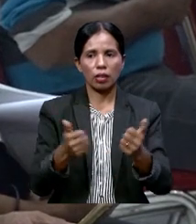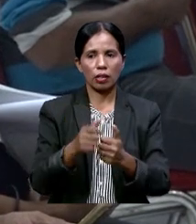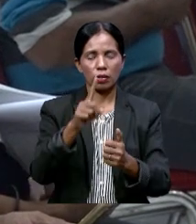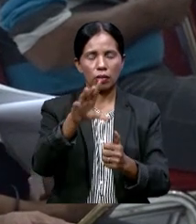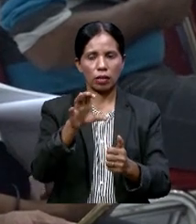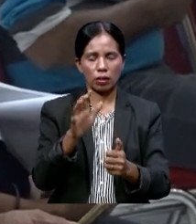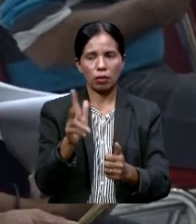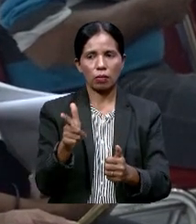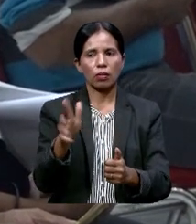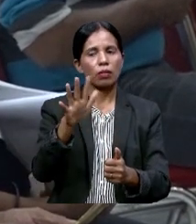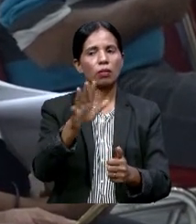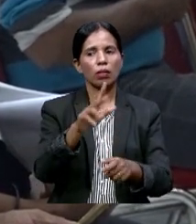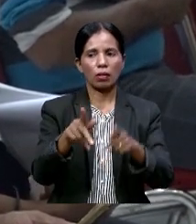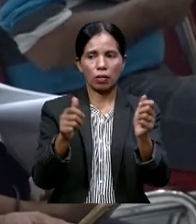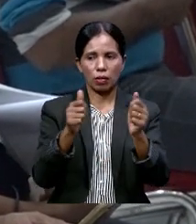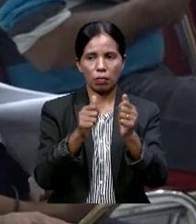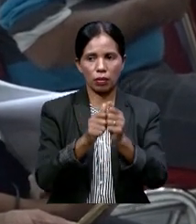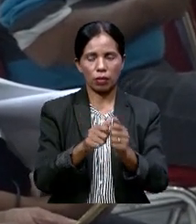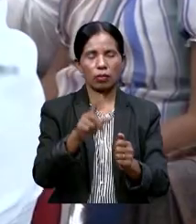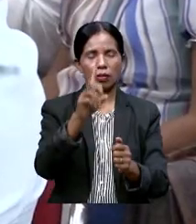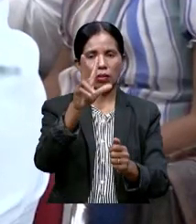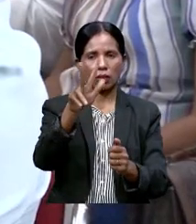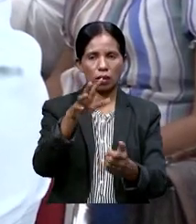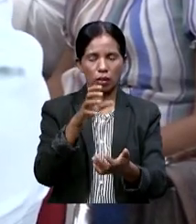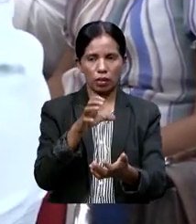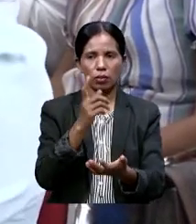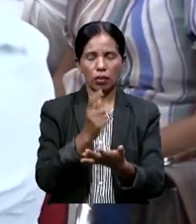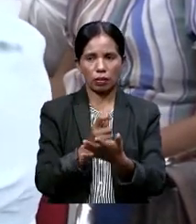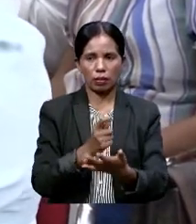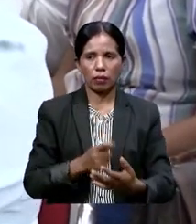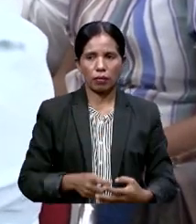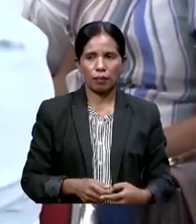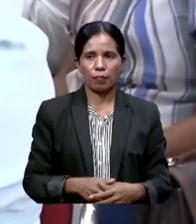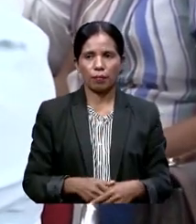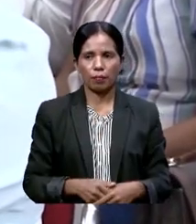o total população Rihun Atos Tolura Resin. Abraão Amaral, David Gonçalves, GMN.